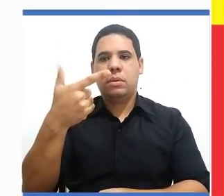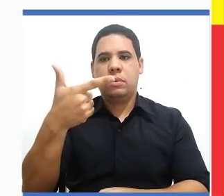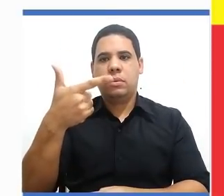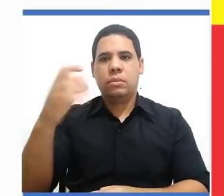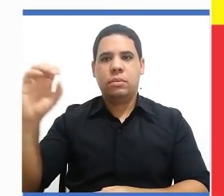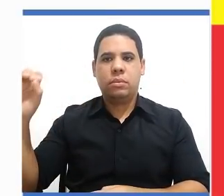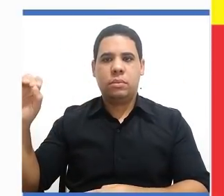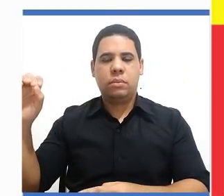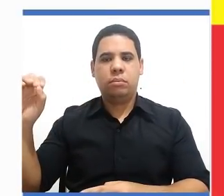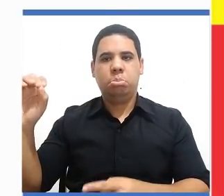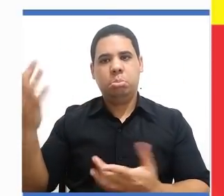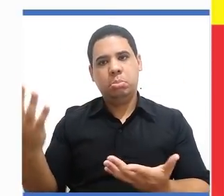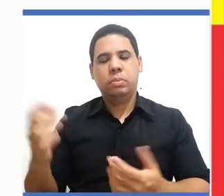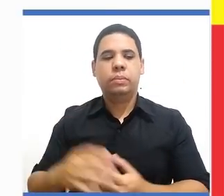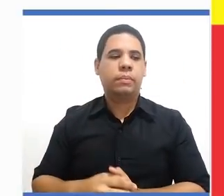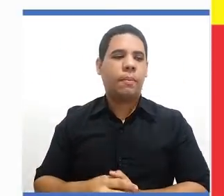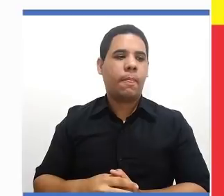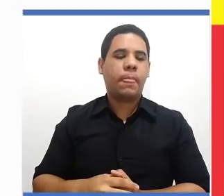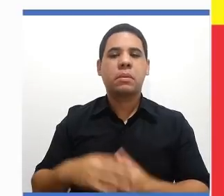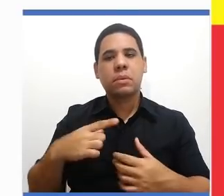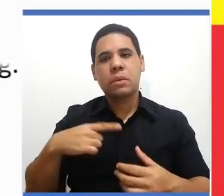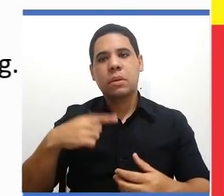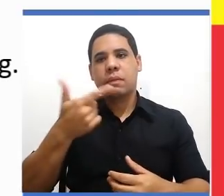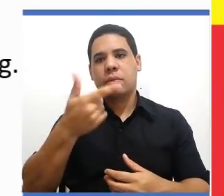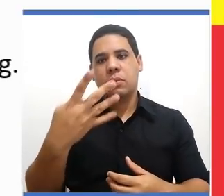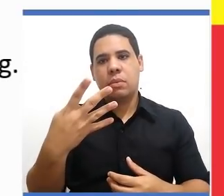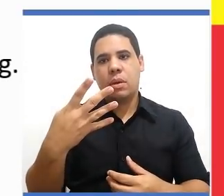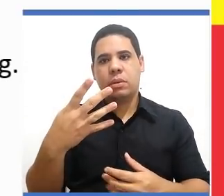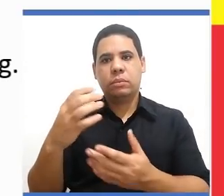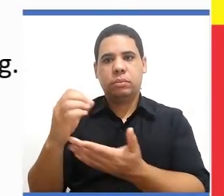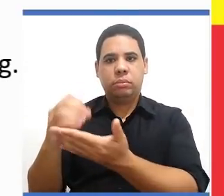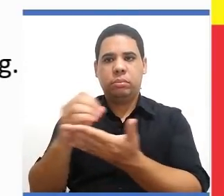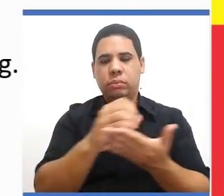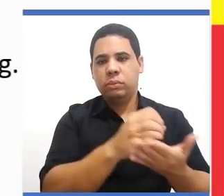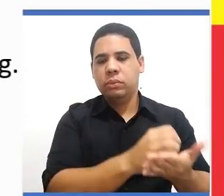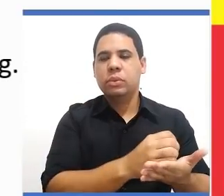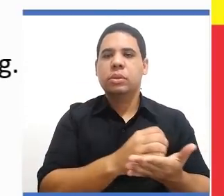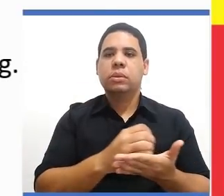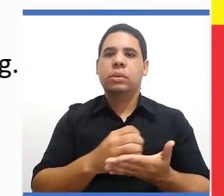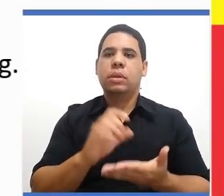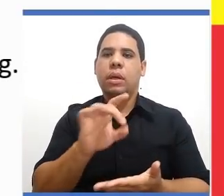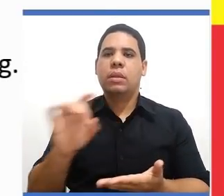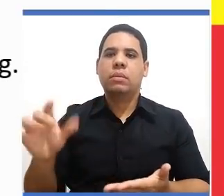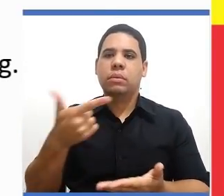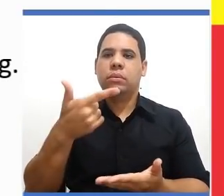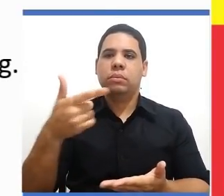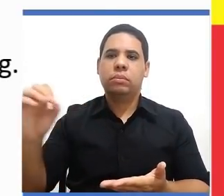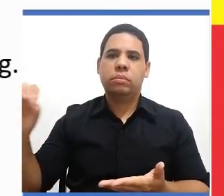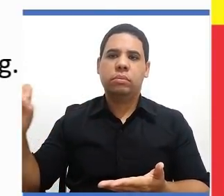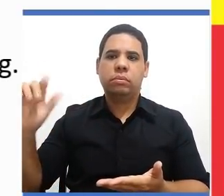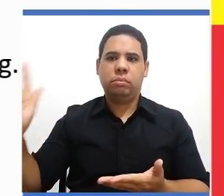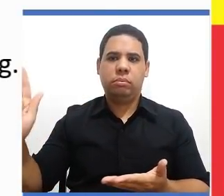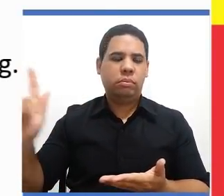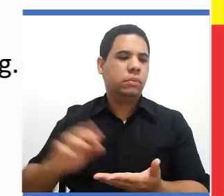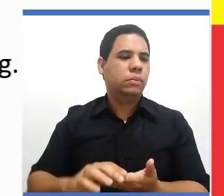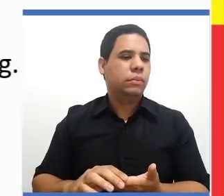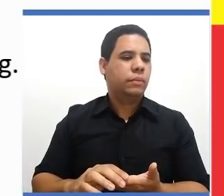200 vezes 24. Então, se nós temos 24 unidades de lata de milho, cada uma com 200, a gente vai